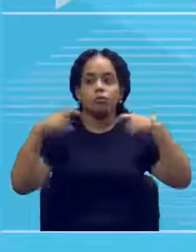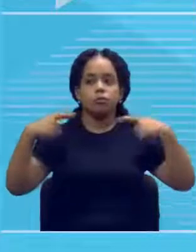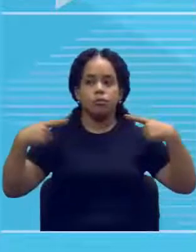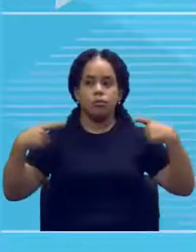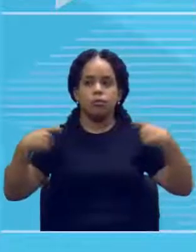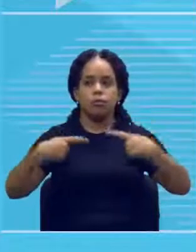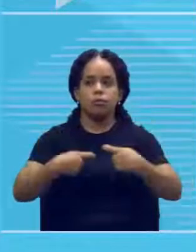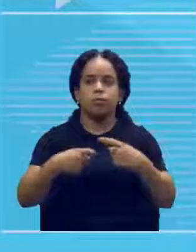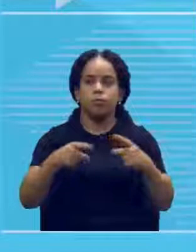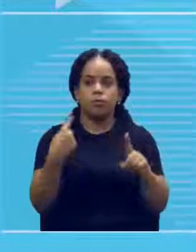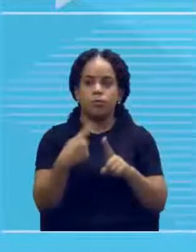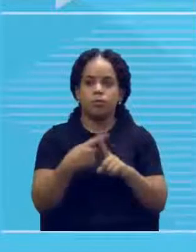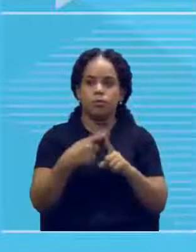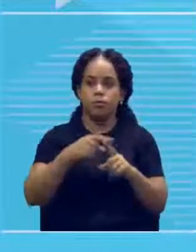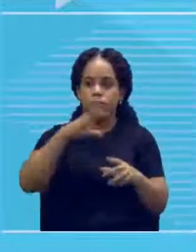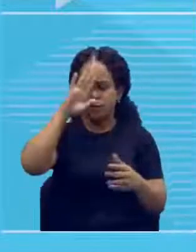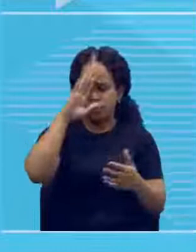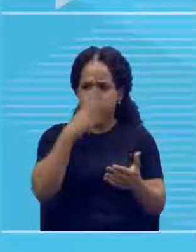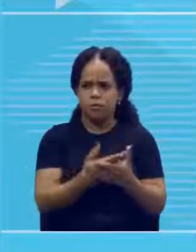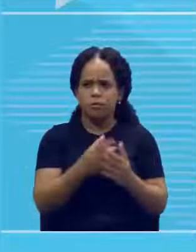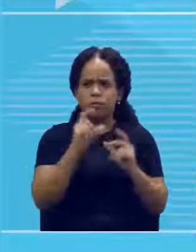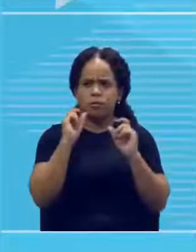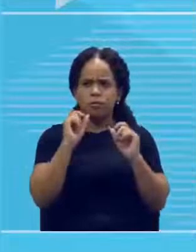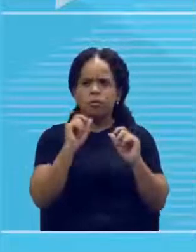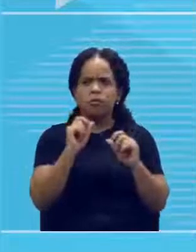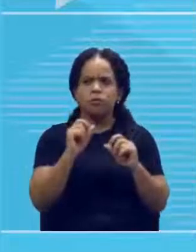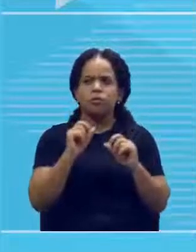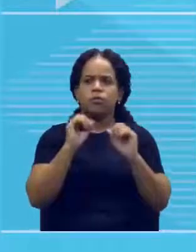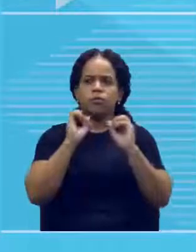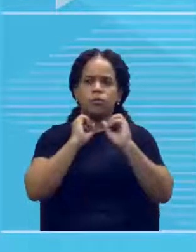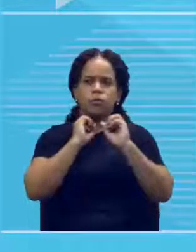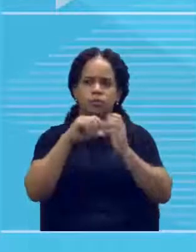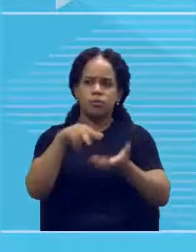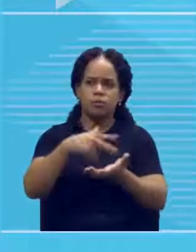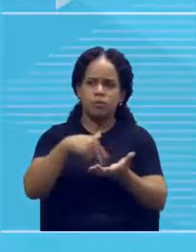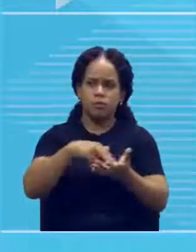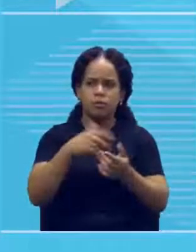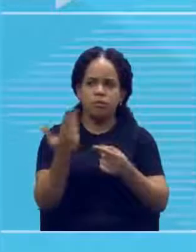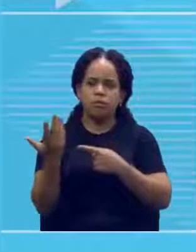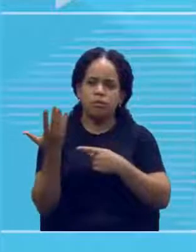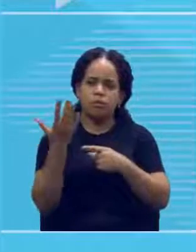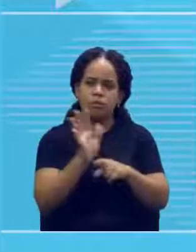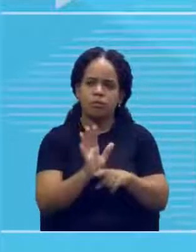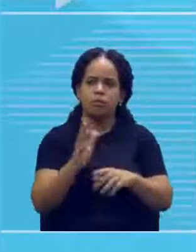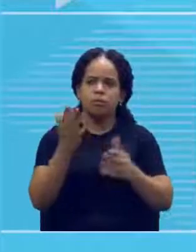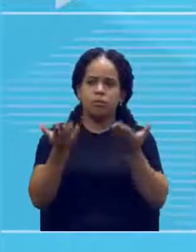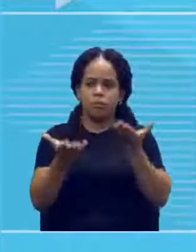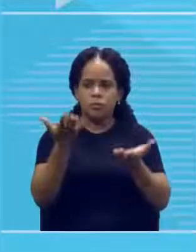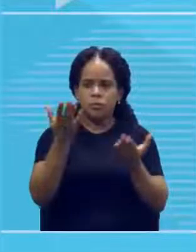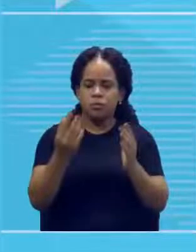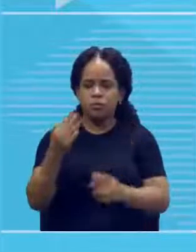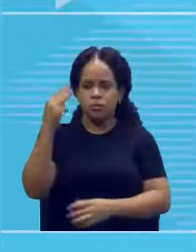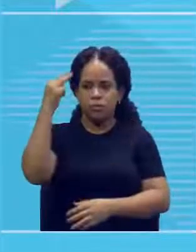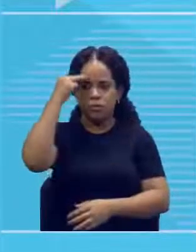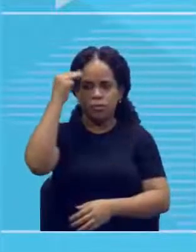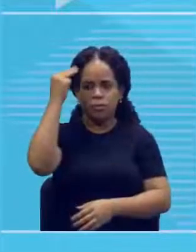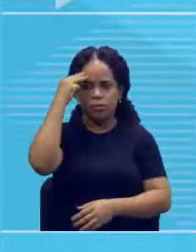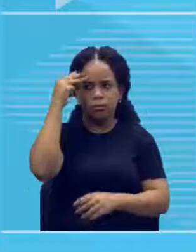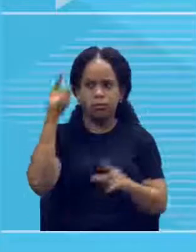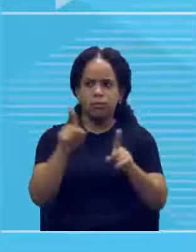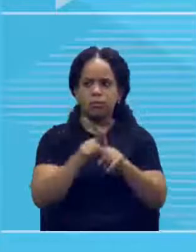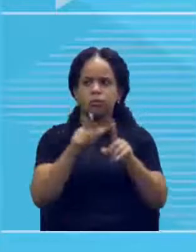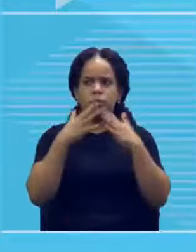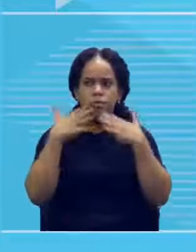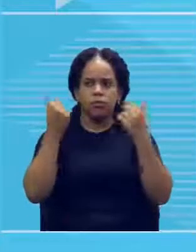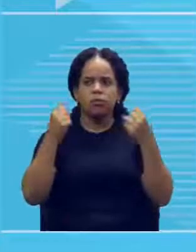acreditavam que a dança contribuía para o equilíbrio da mente e aprimoramento do espírito, como também